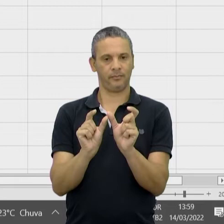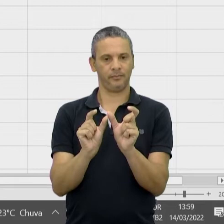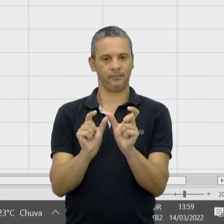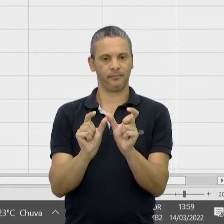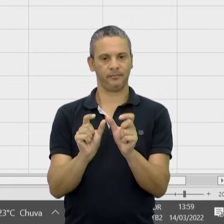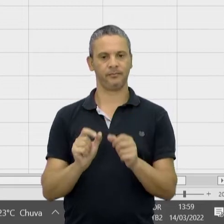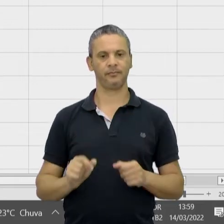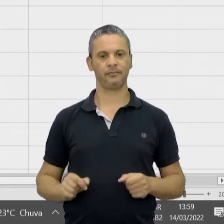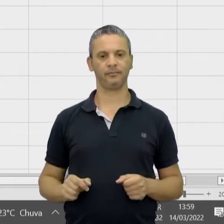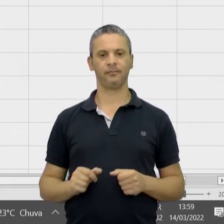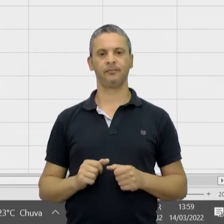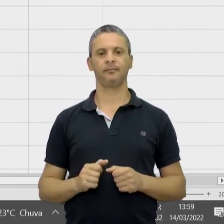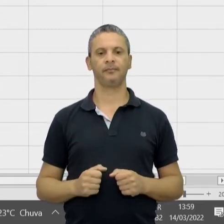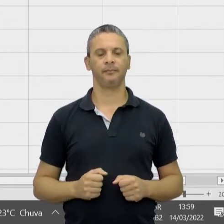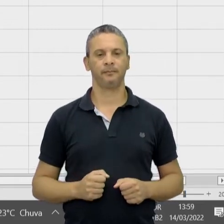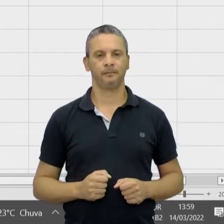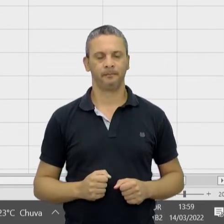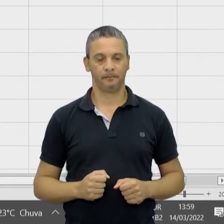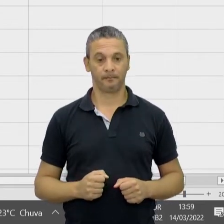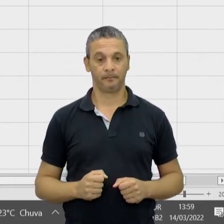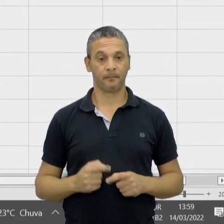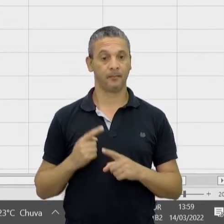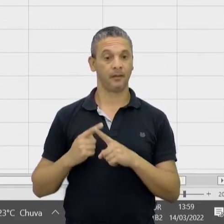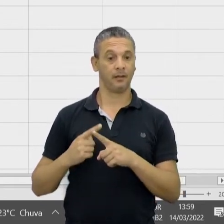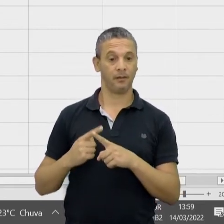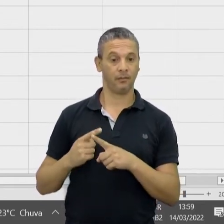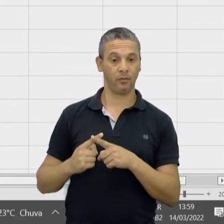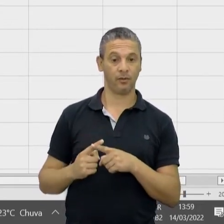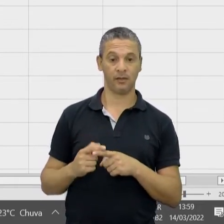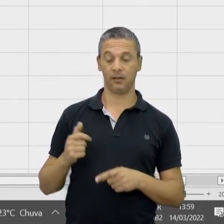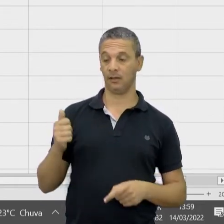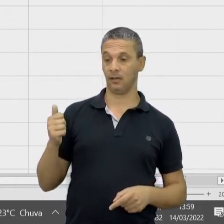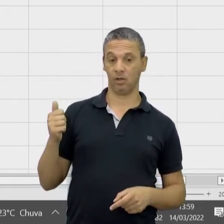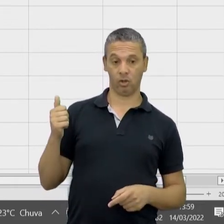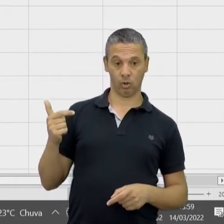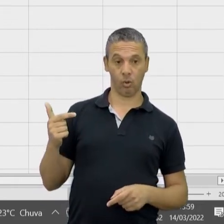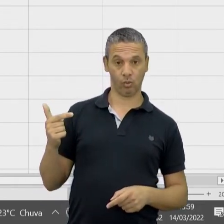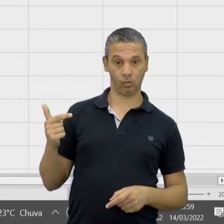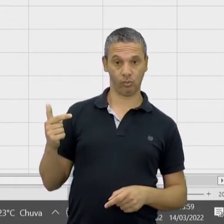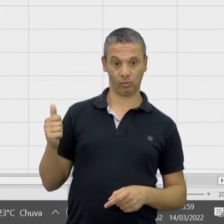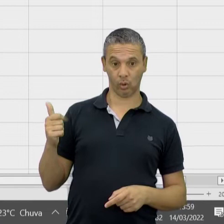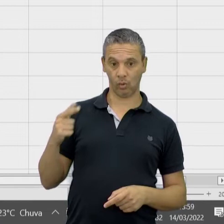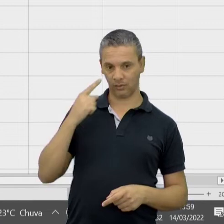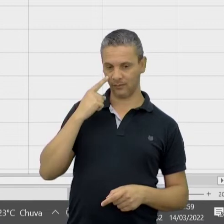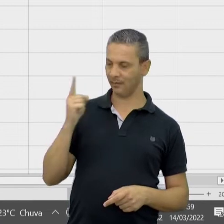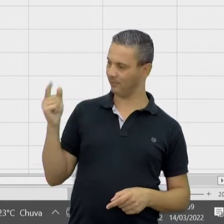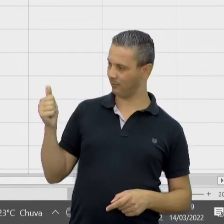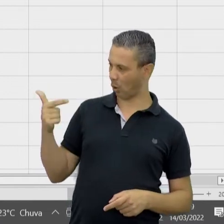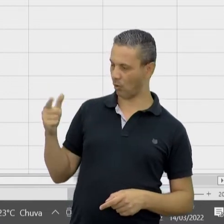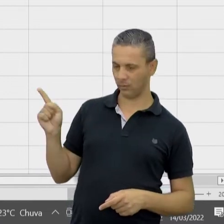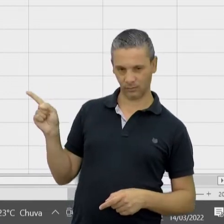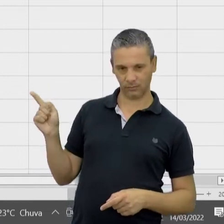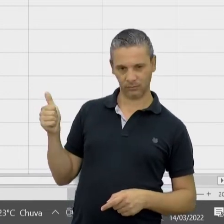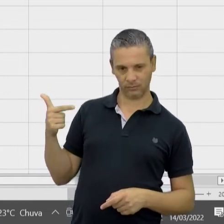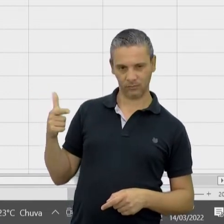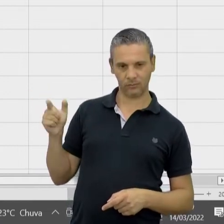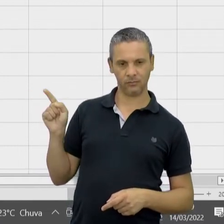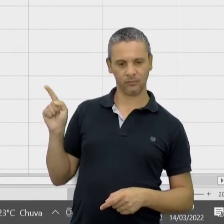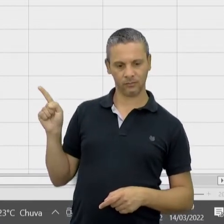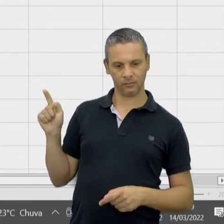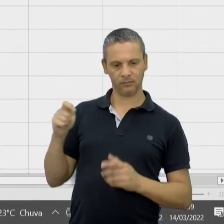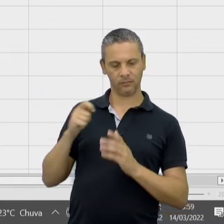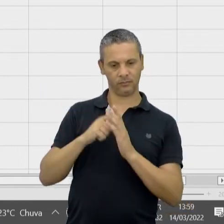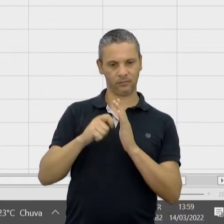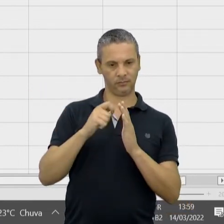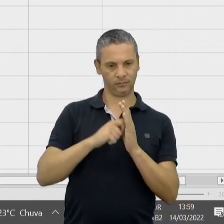Você pode diminuir, tá bom? Porque aqui nessa daqui, na 12, se vocês estão vendo aqui 12, na linha 12, eu vou escrever aqui,